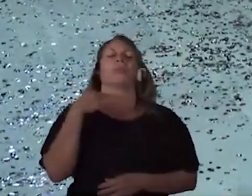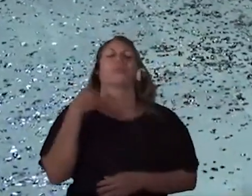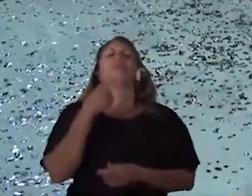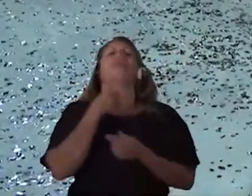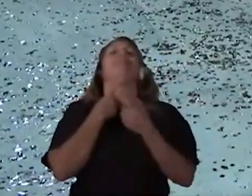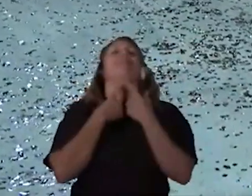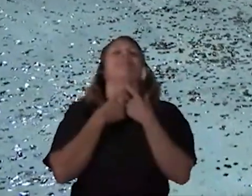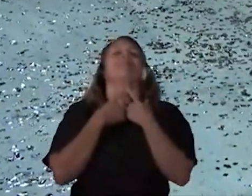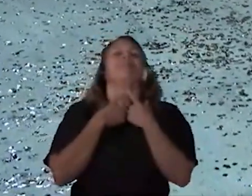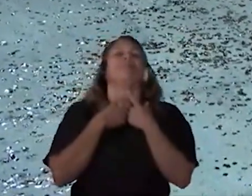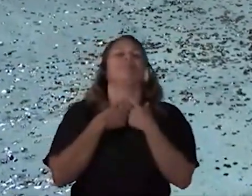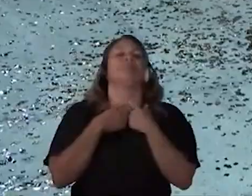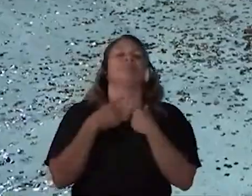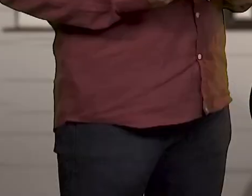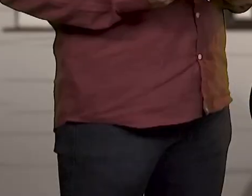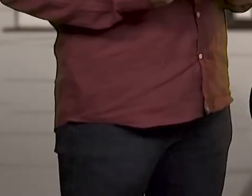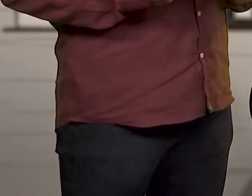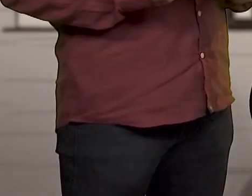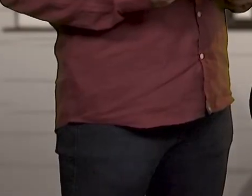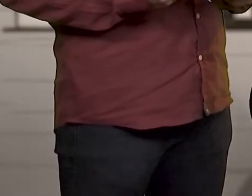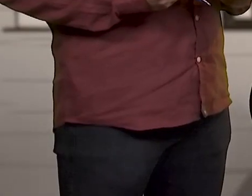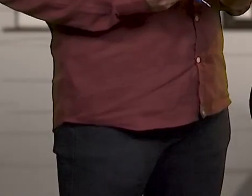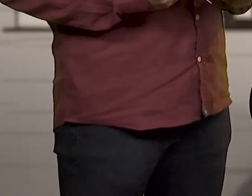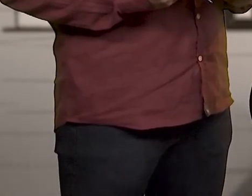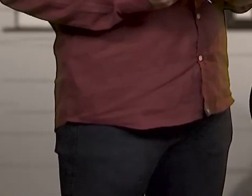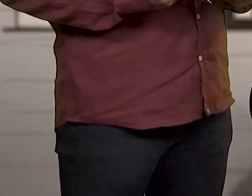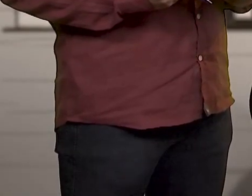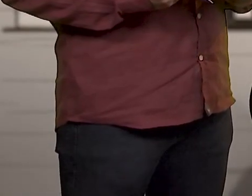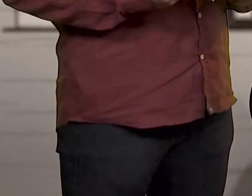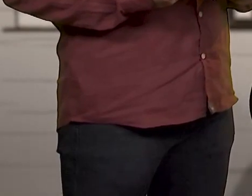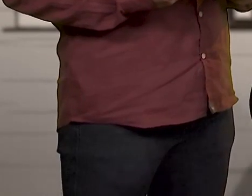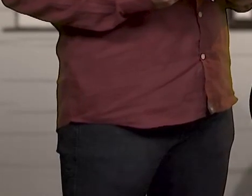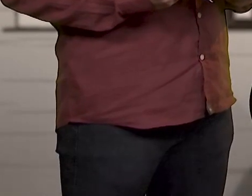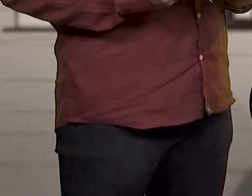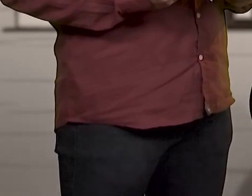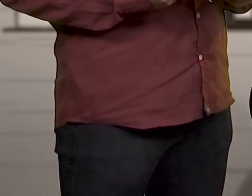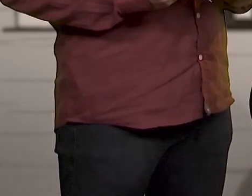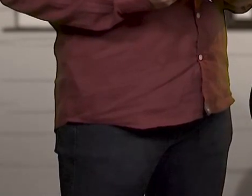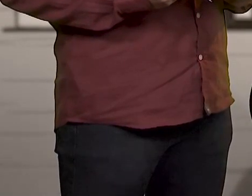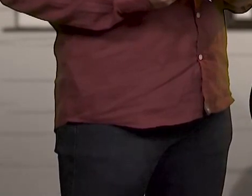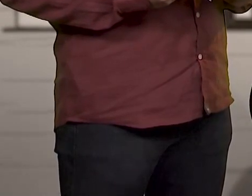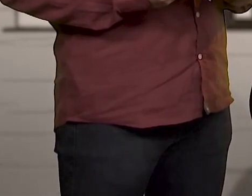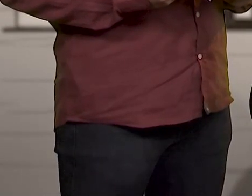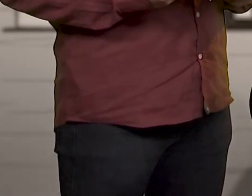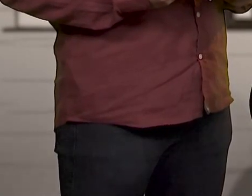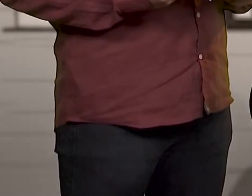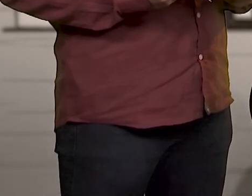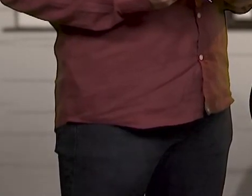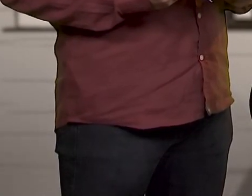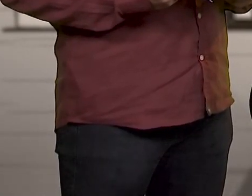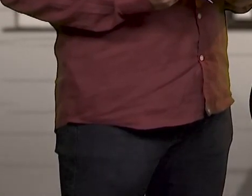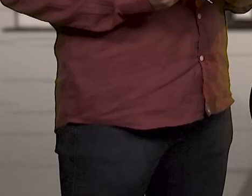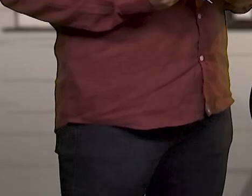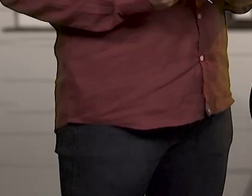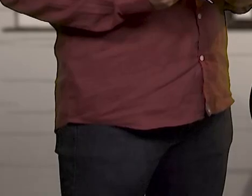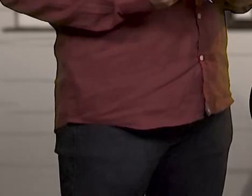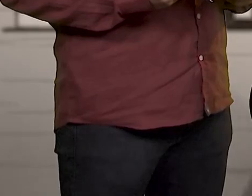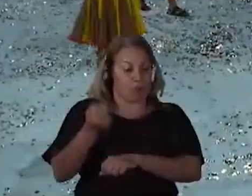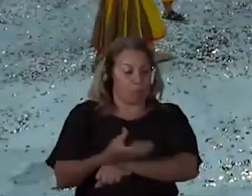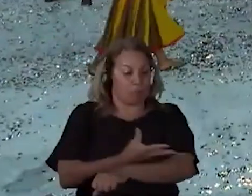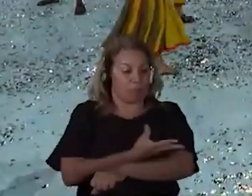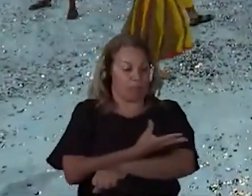gente começa os ensaios sempre a partir de janeiro. Aí a gente ensaia de janeiro até maio, que é já no começo de maio a gente já começa a pegar algumas